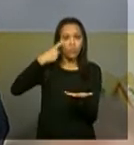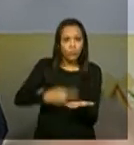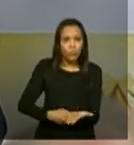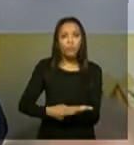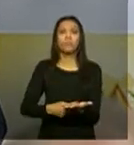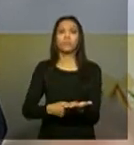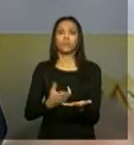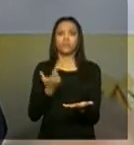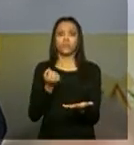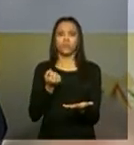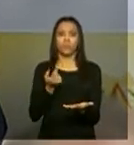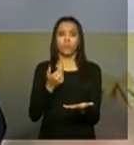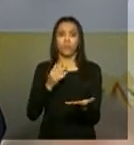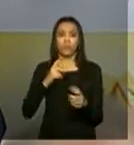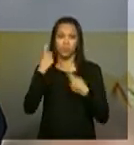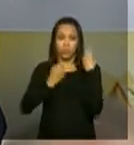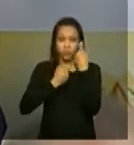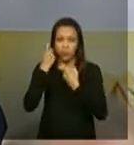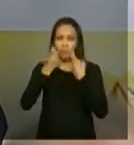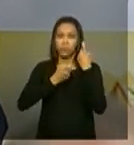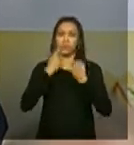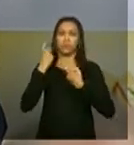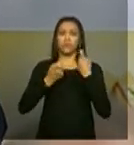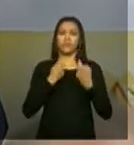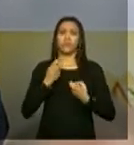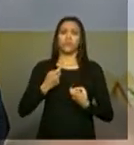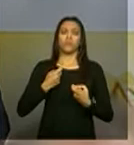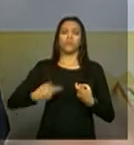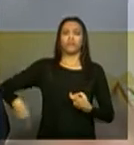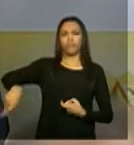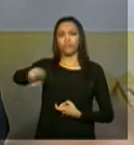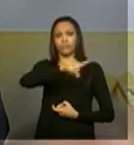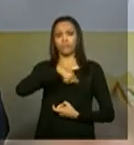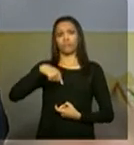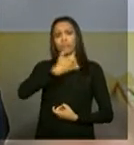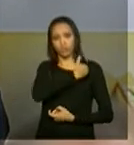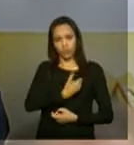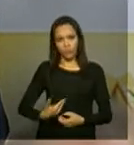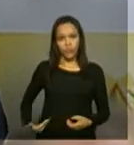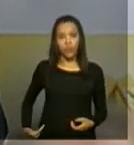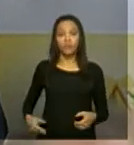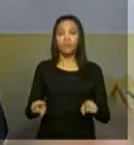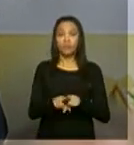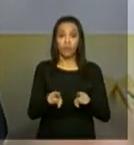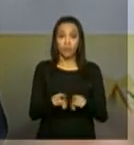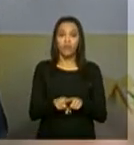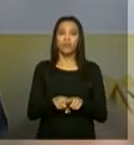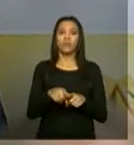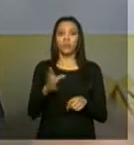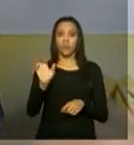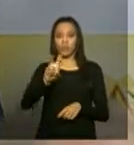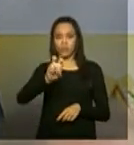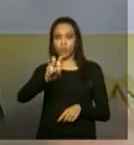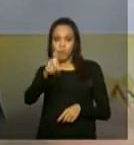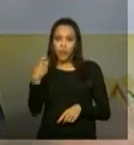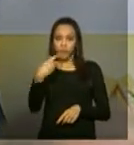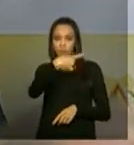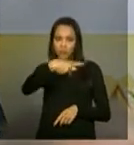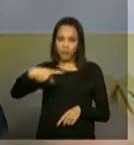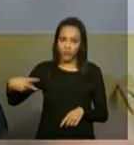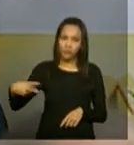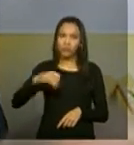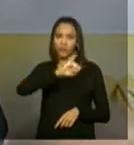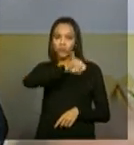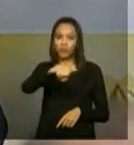com as causas populares progressistas do presidente joão goulart é precisam